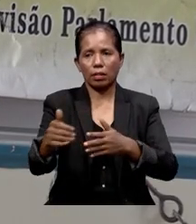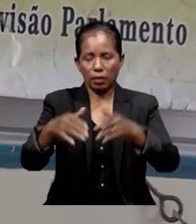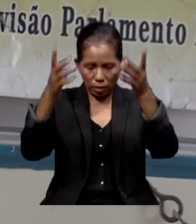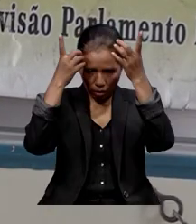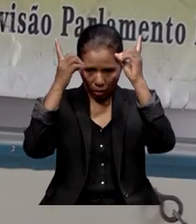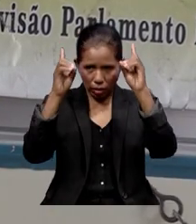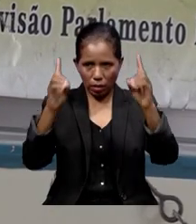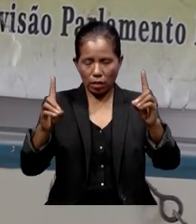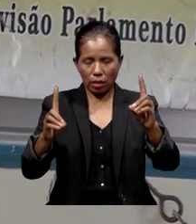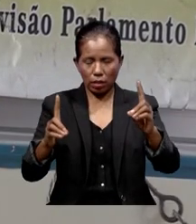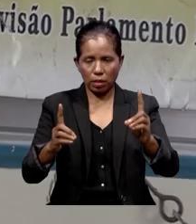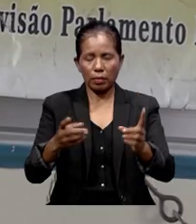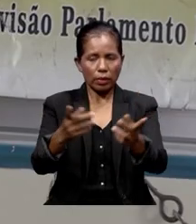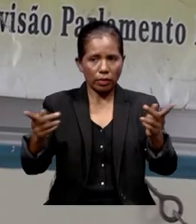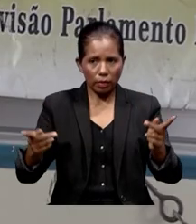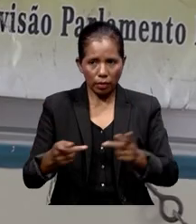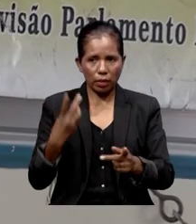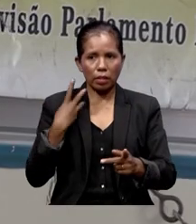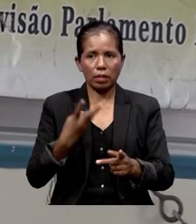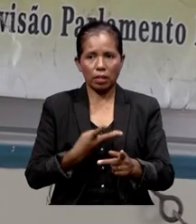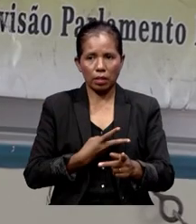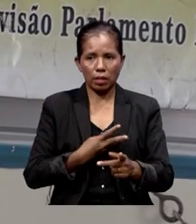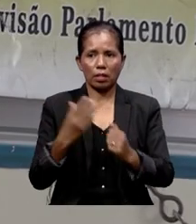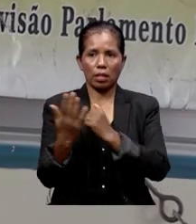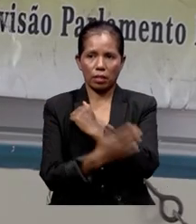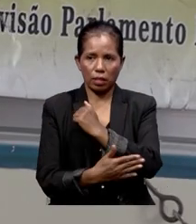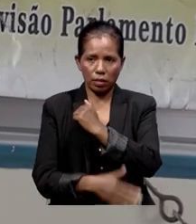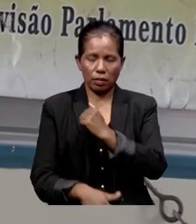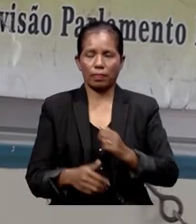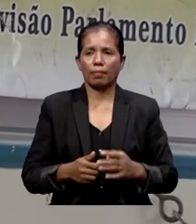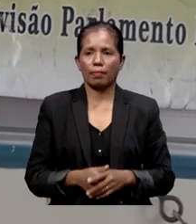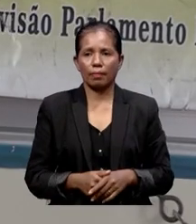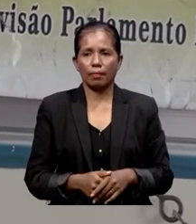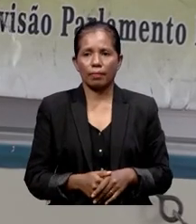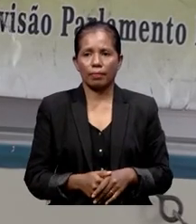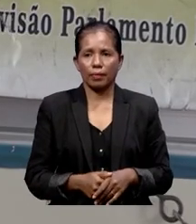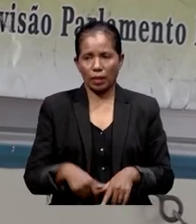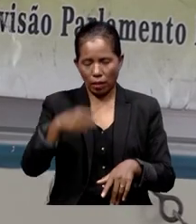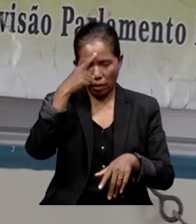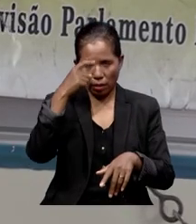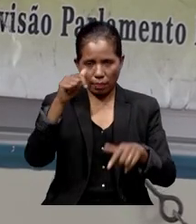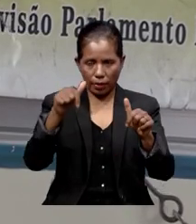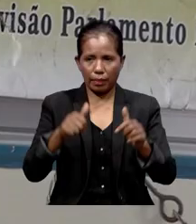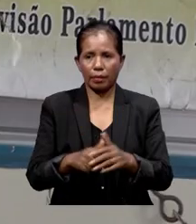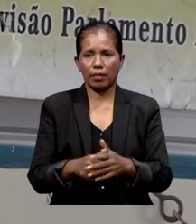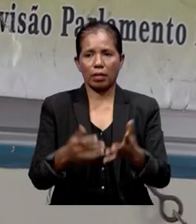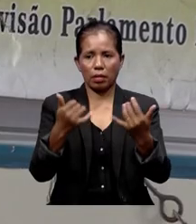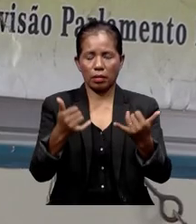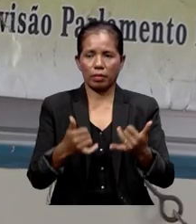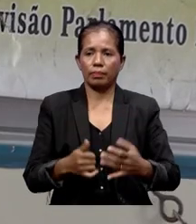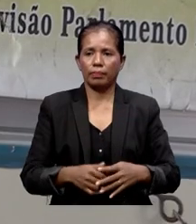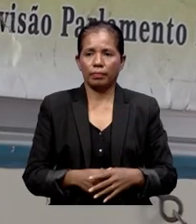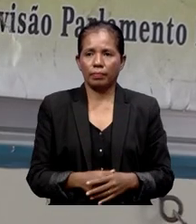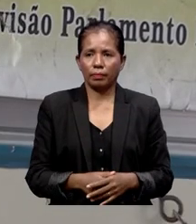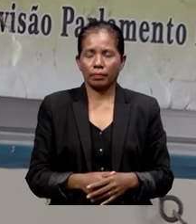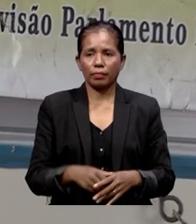que a disponibilidade e tania a nação vizinha união. Também, agora,